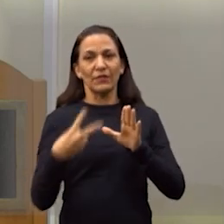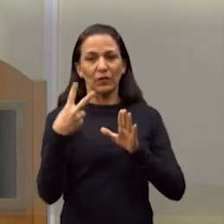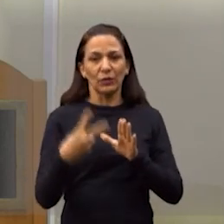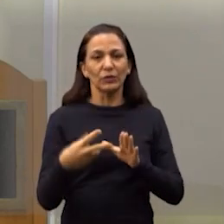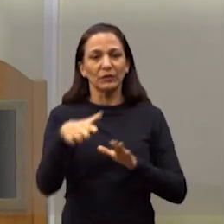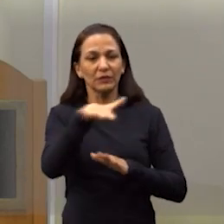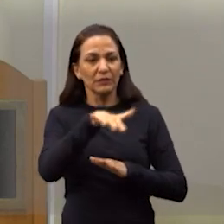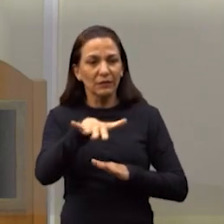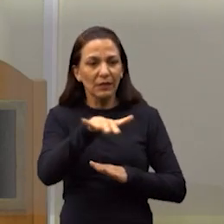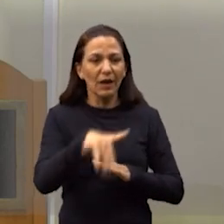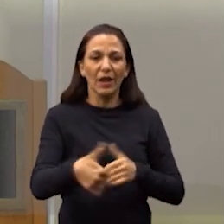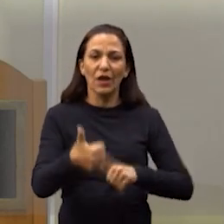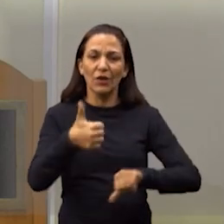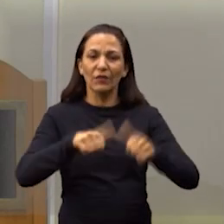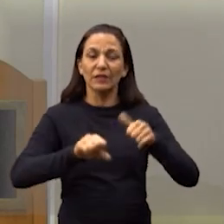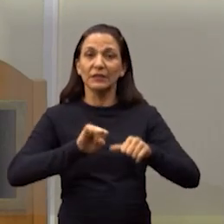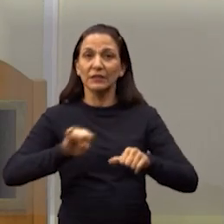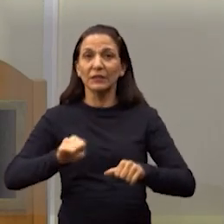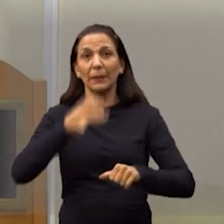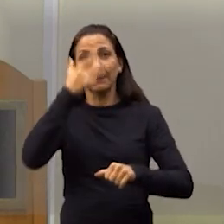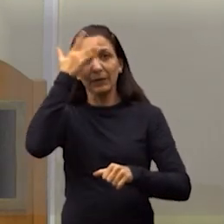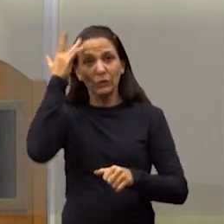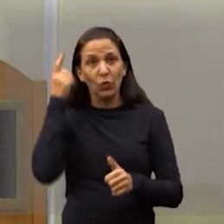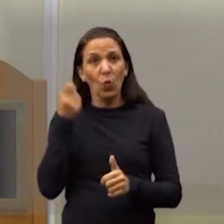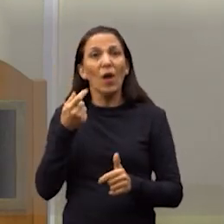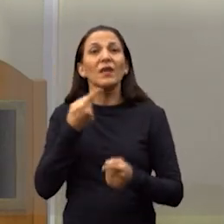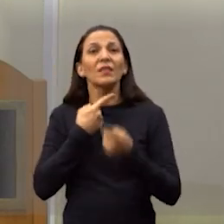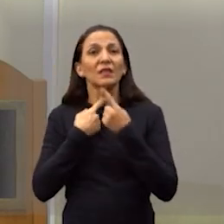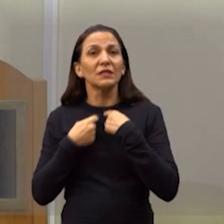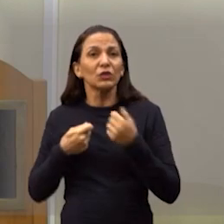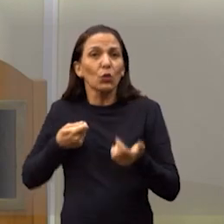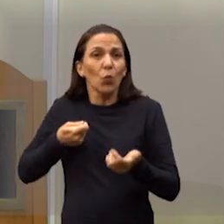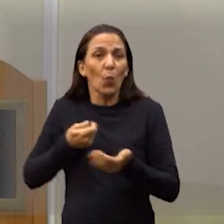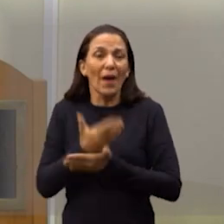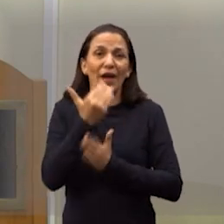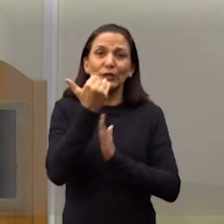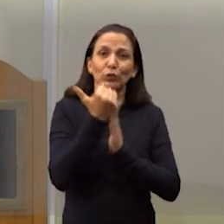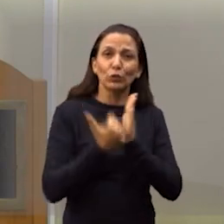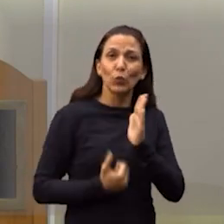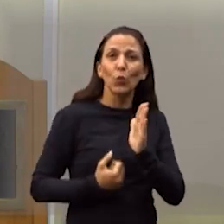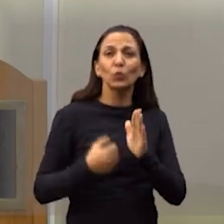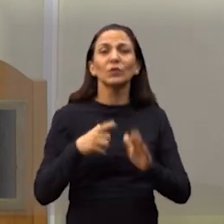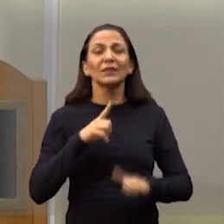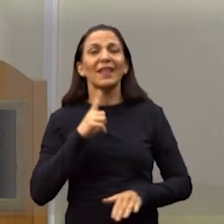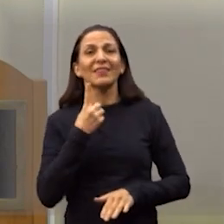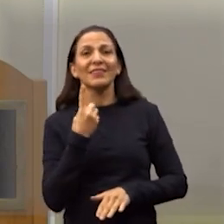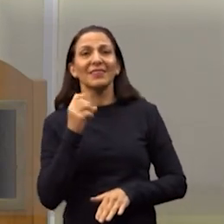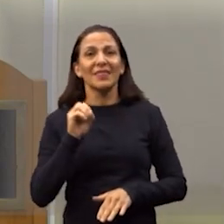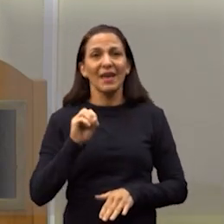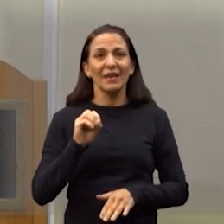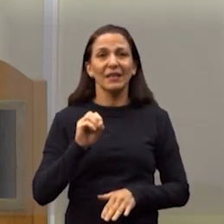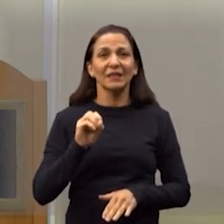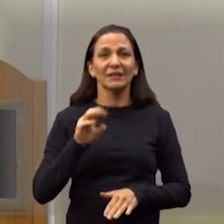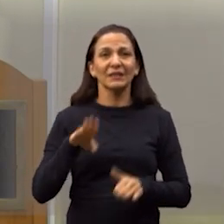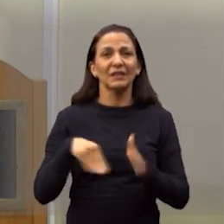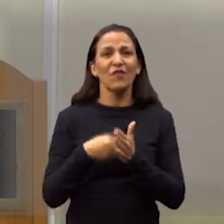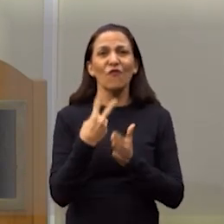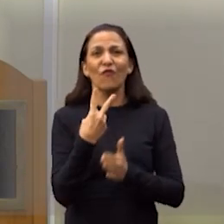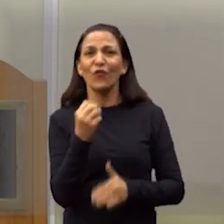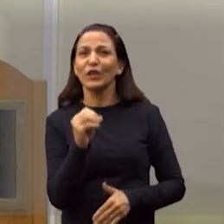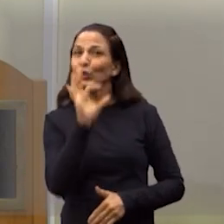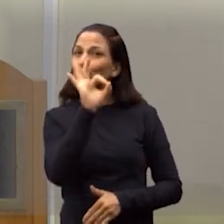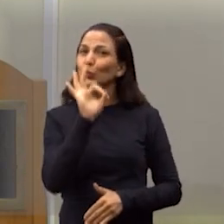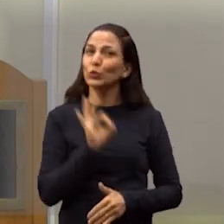e seu comprador quiser um desconto que lhe seja oferecido um percentual de 10 15 ou até 20%